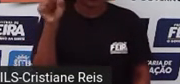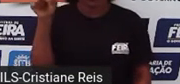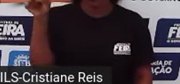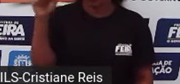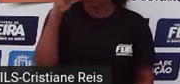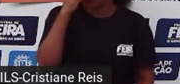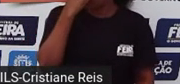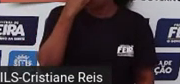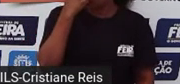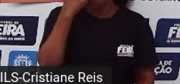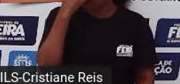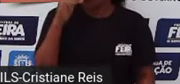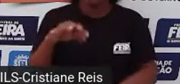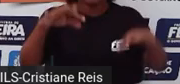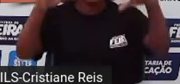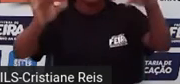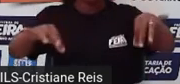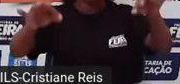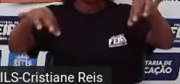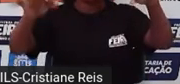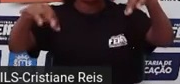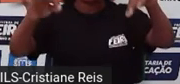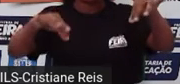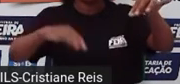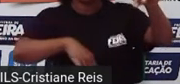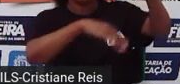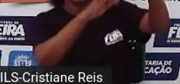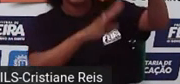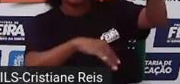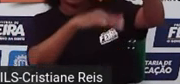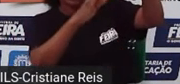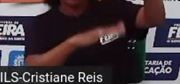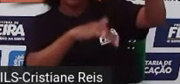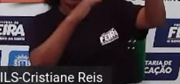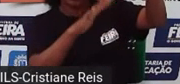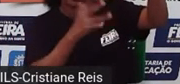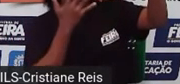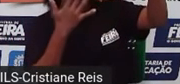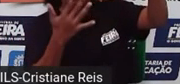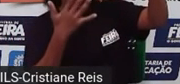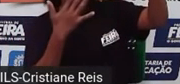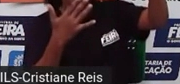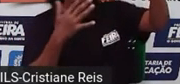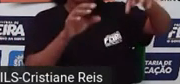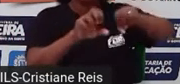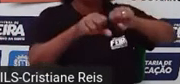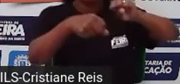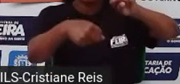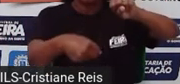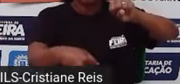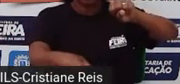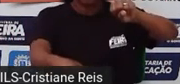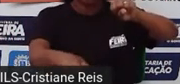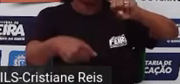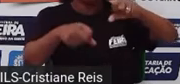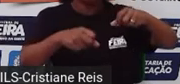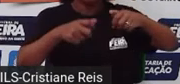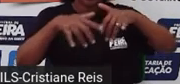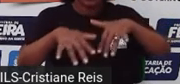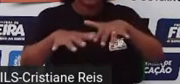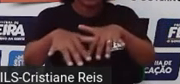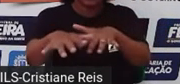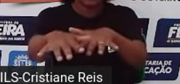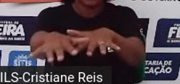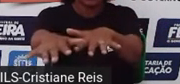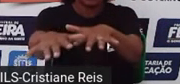ali naquele Rio eo Rio Ganges eu não sei se vocês sabem mas ele é considerado como um rio e é assim